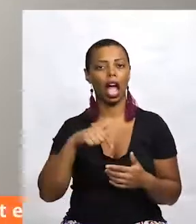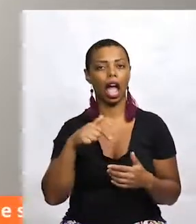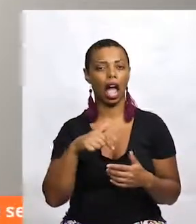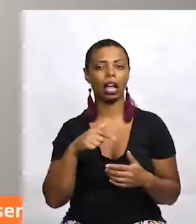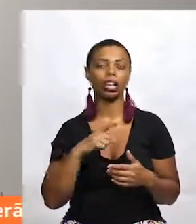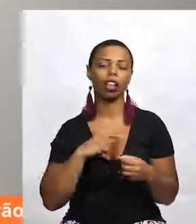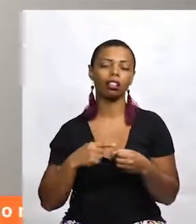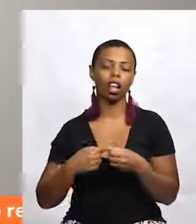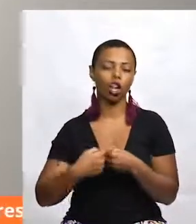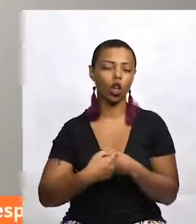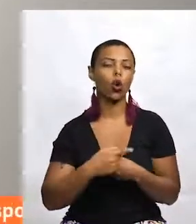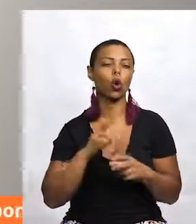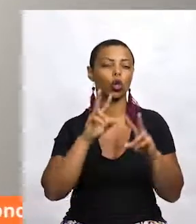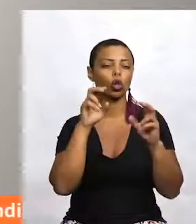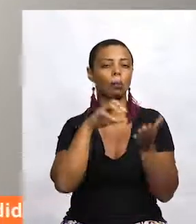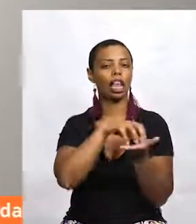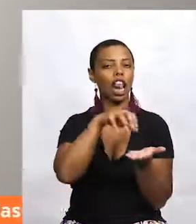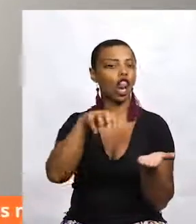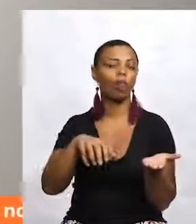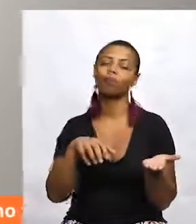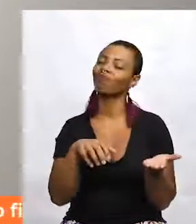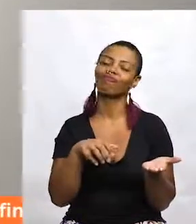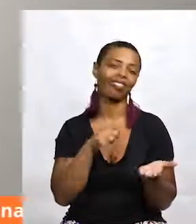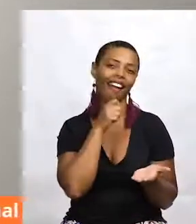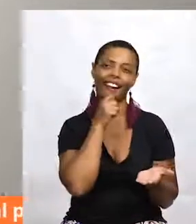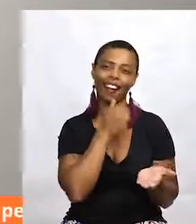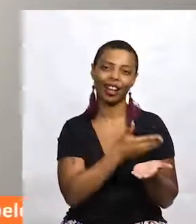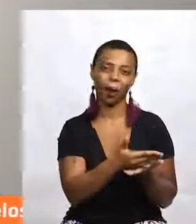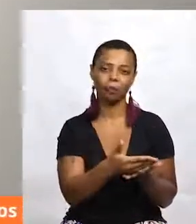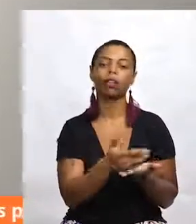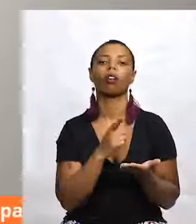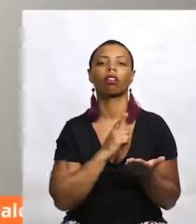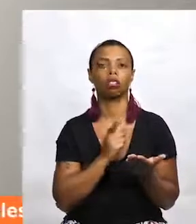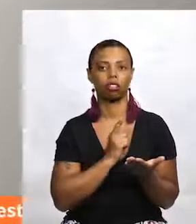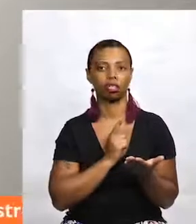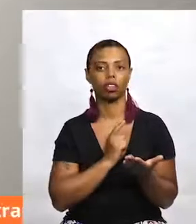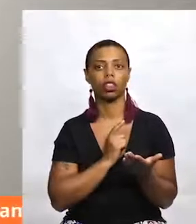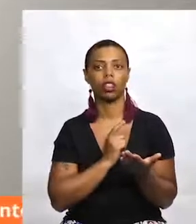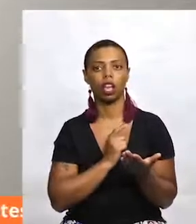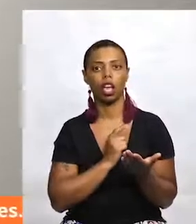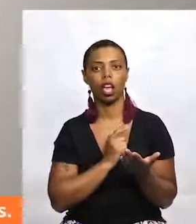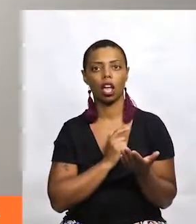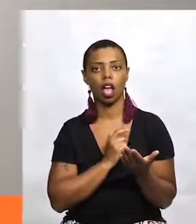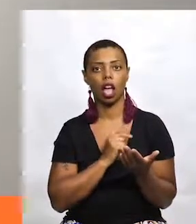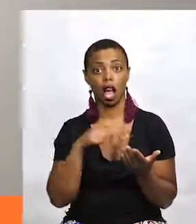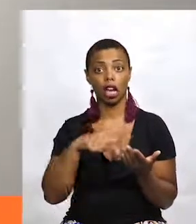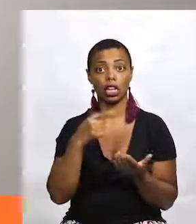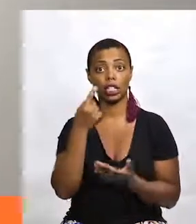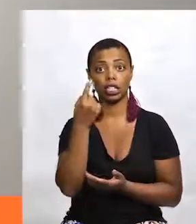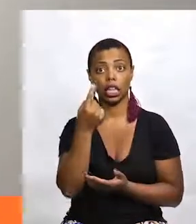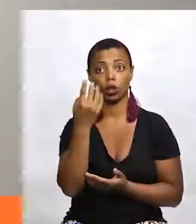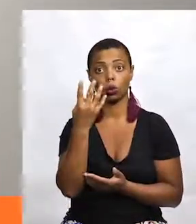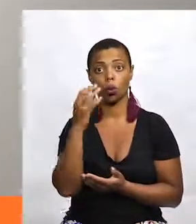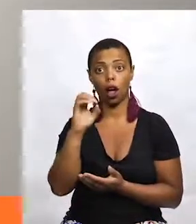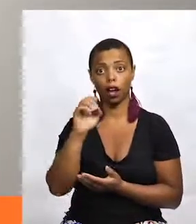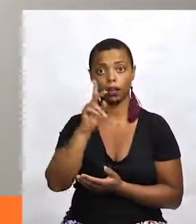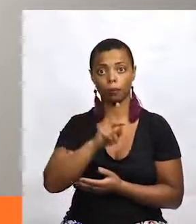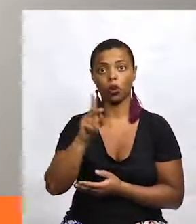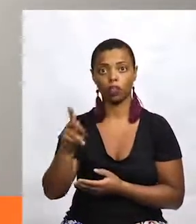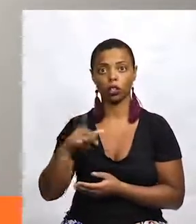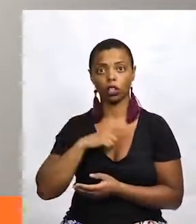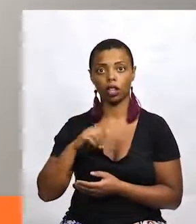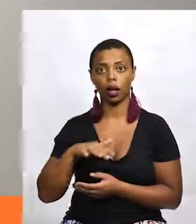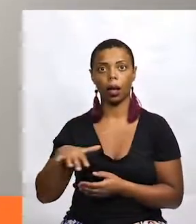interior, realmente ainda não consigo começar. A gente tem alguns alunos, tem mais um, nós temos aqui 140 professores, né, que